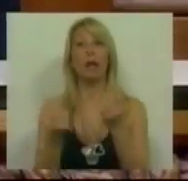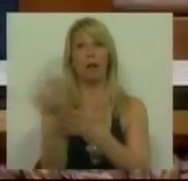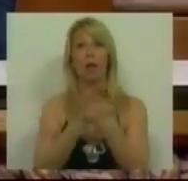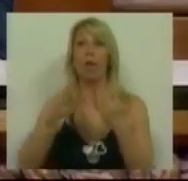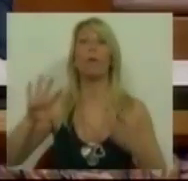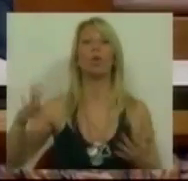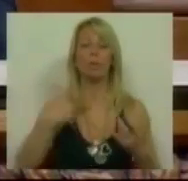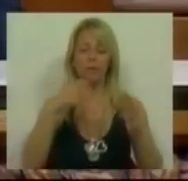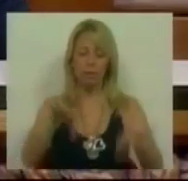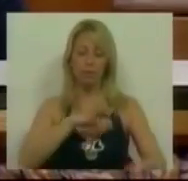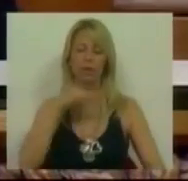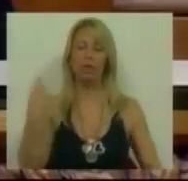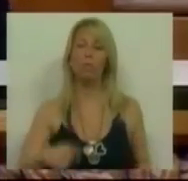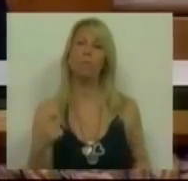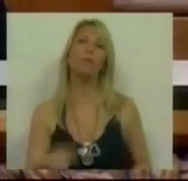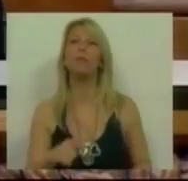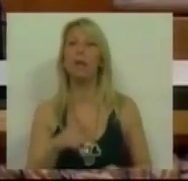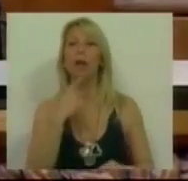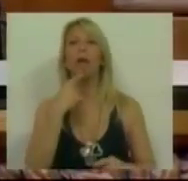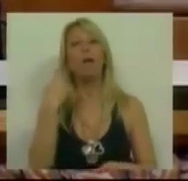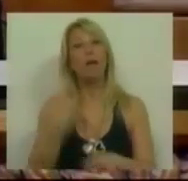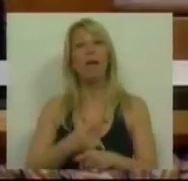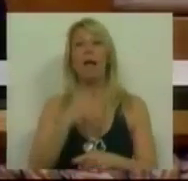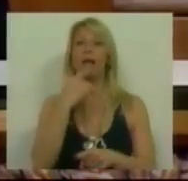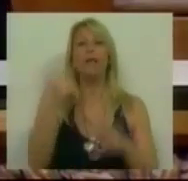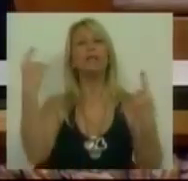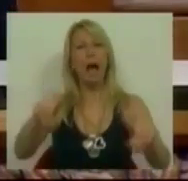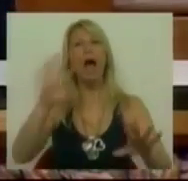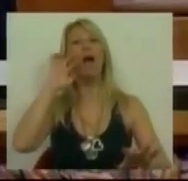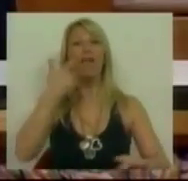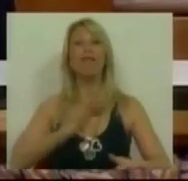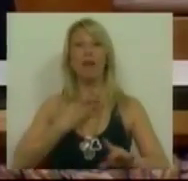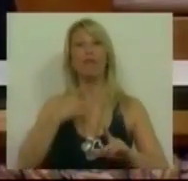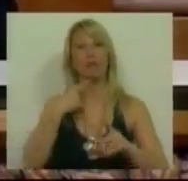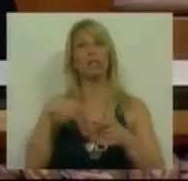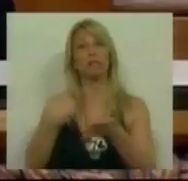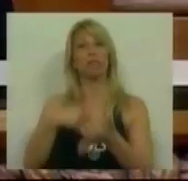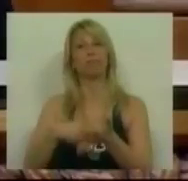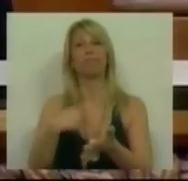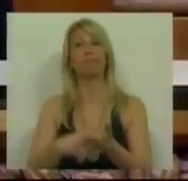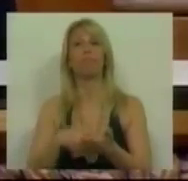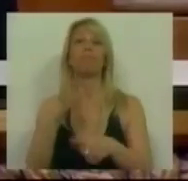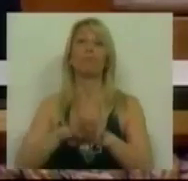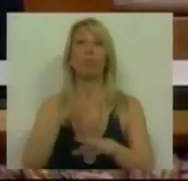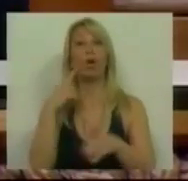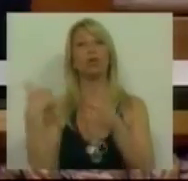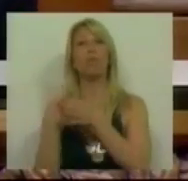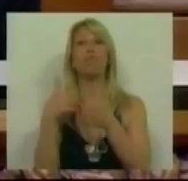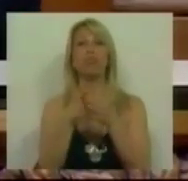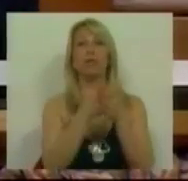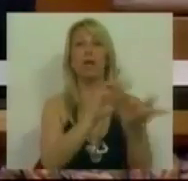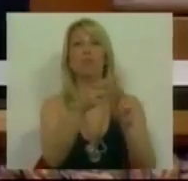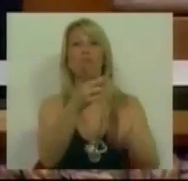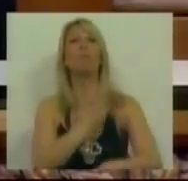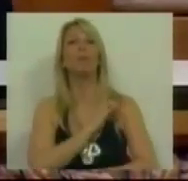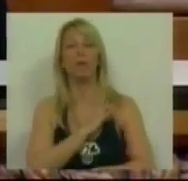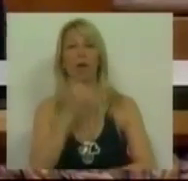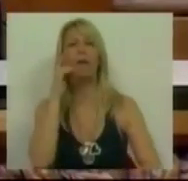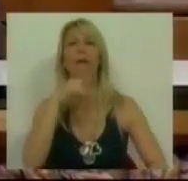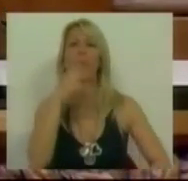Termino, Sr. Presidente. Mantém a ficção de que há um déficit tarifário que existe por causa do processo de privatização. E quem diria,